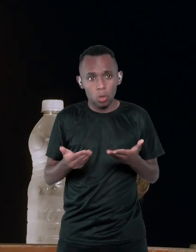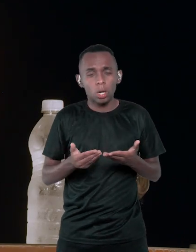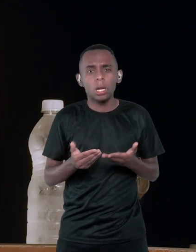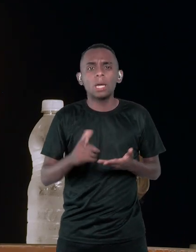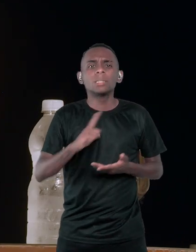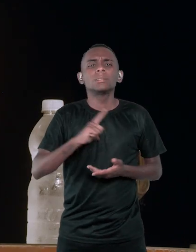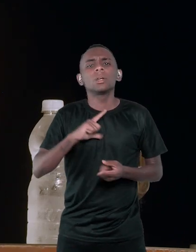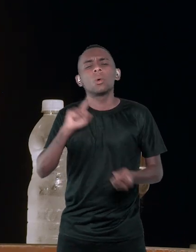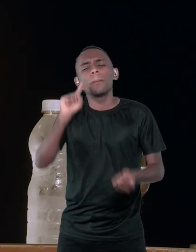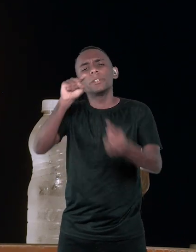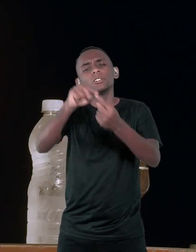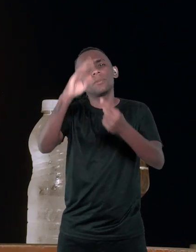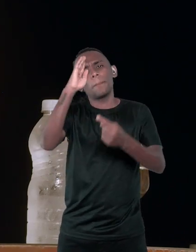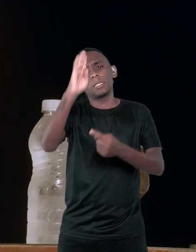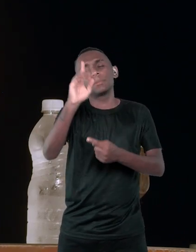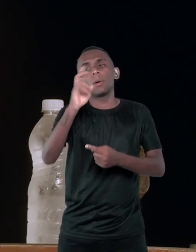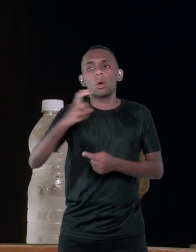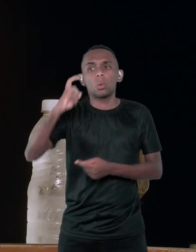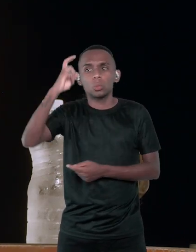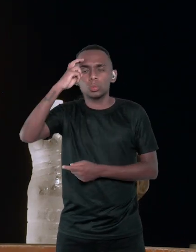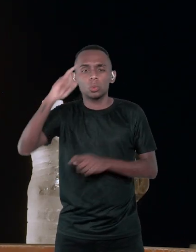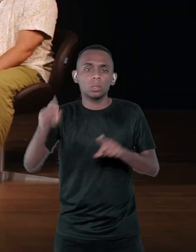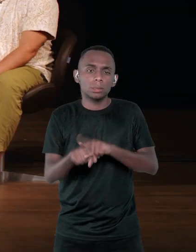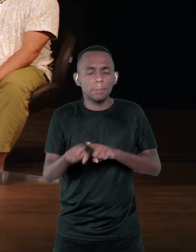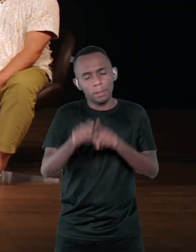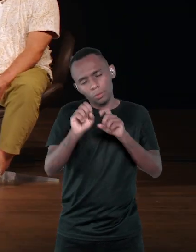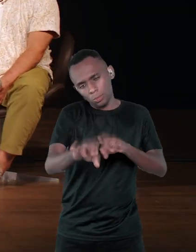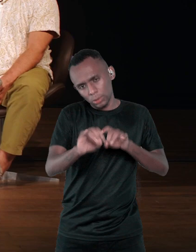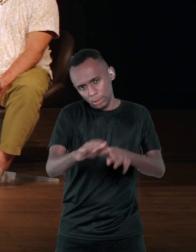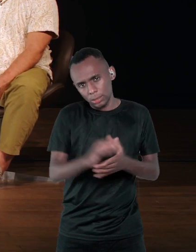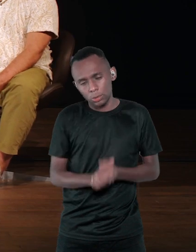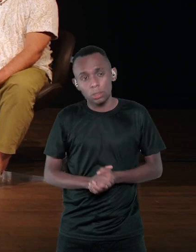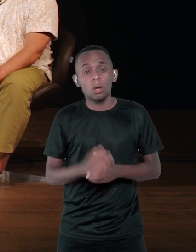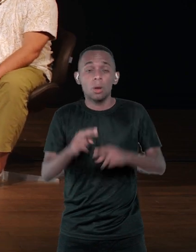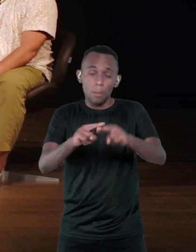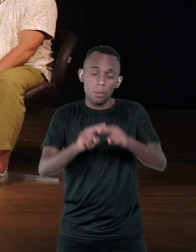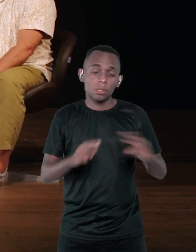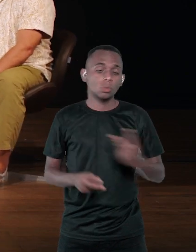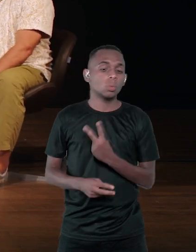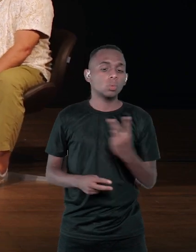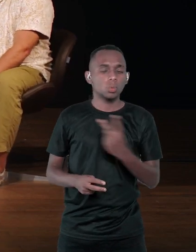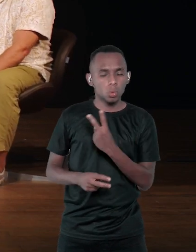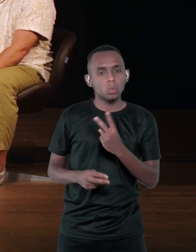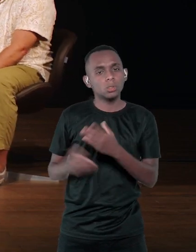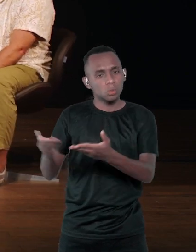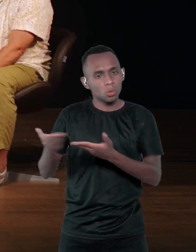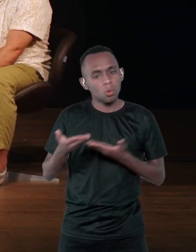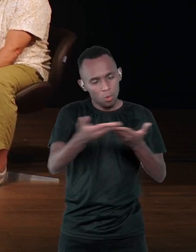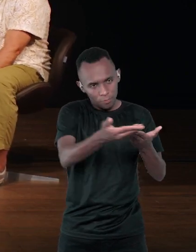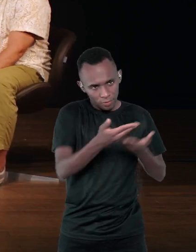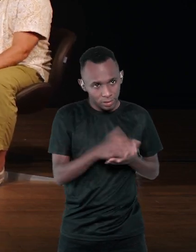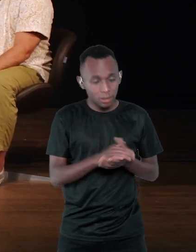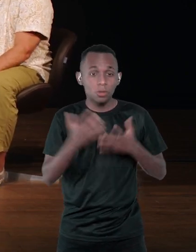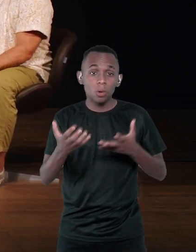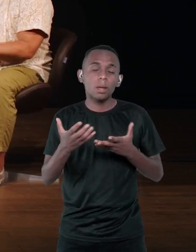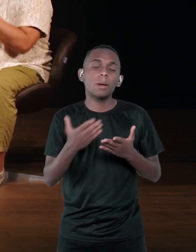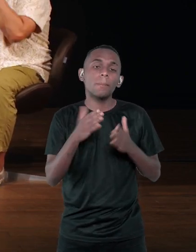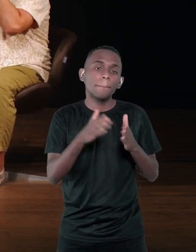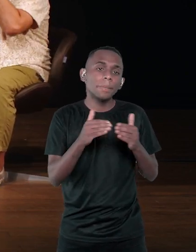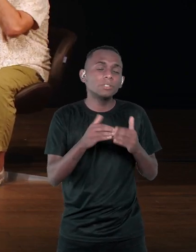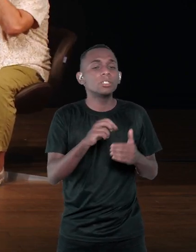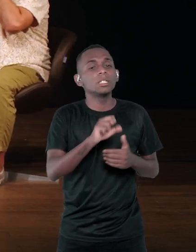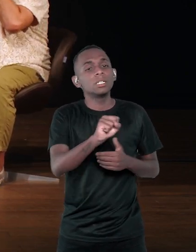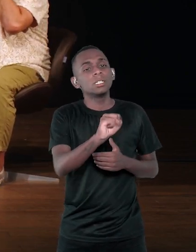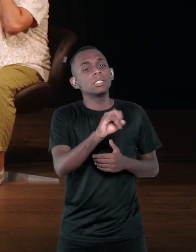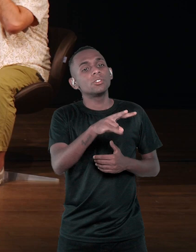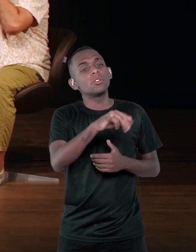linha central a cultura e a educação. Então, é por isso que eu coloquei esses dois aqui. Eu peço à Silvana que inicialmente faça